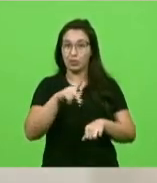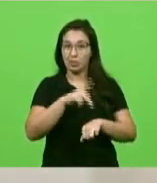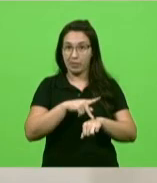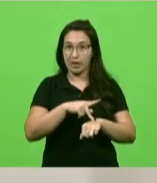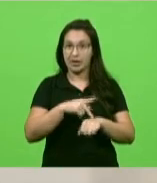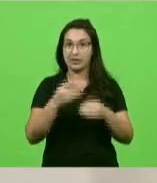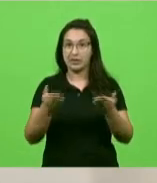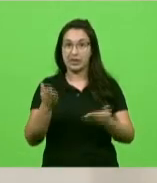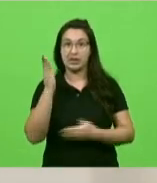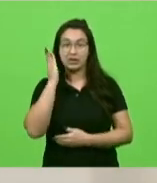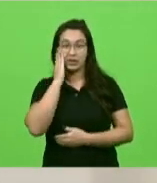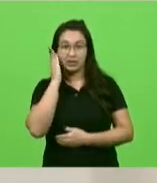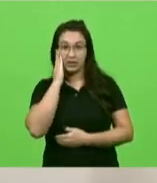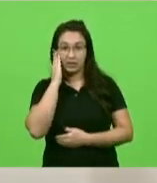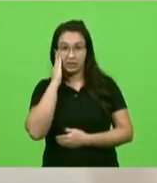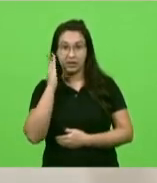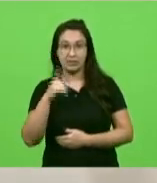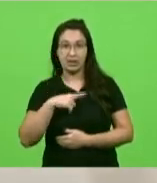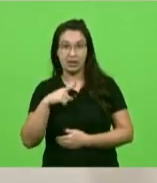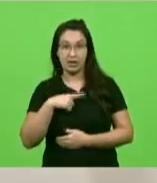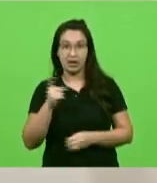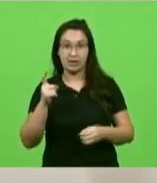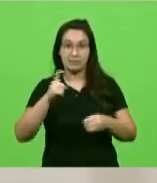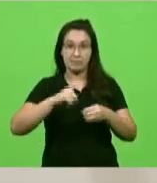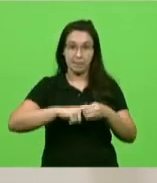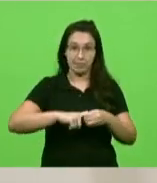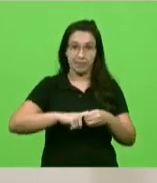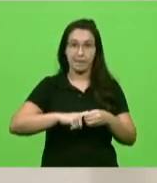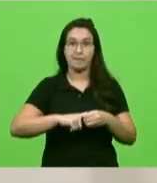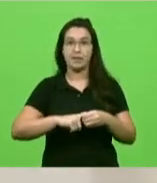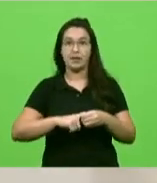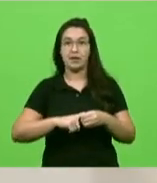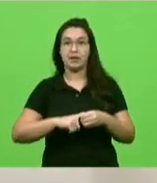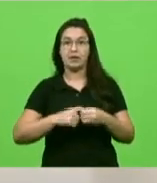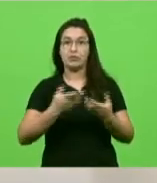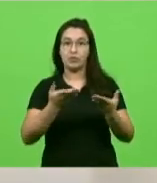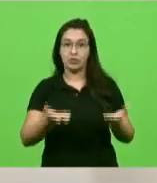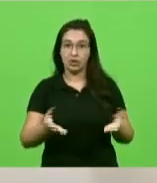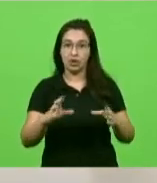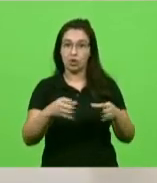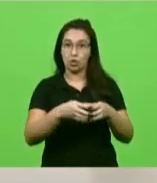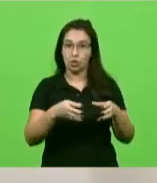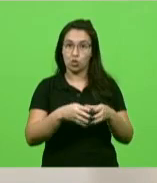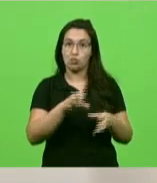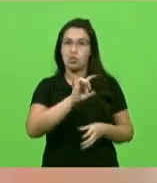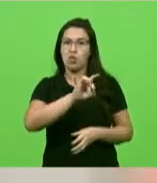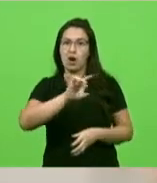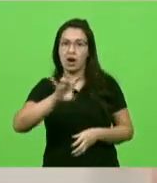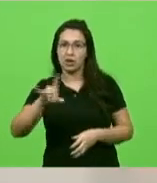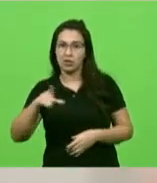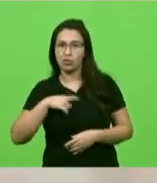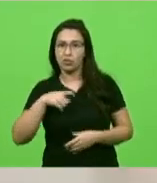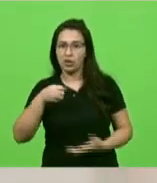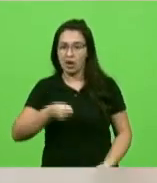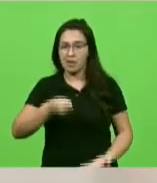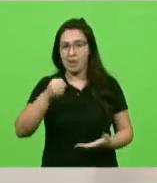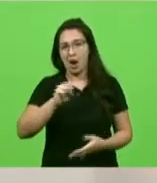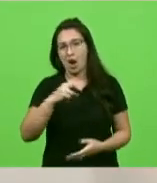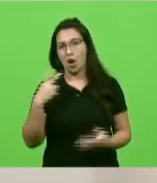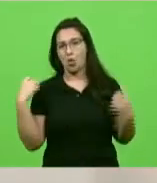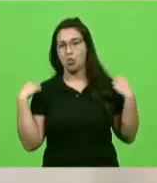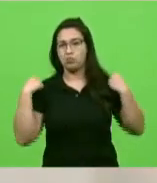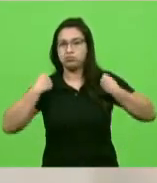Brasileira, sabia que existiam membros na sua comitiva, sabia que cada membro continha uma mala ou uma mochila